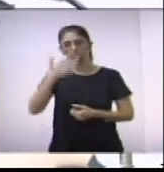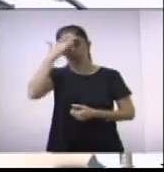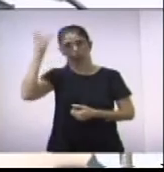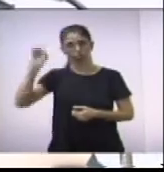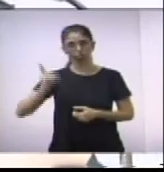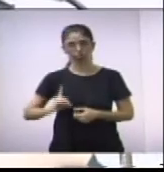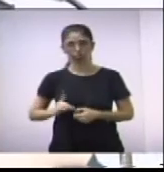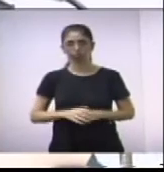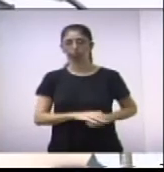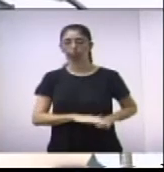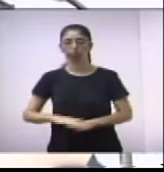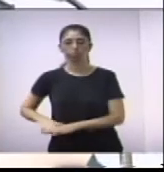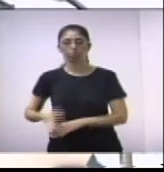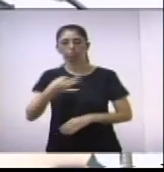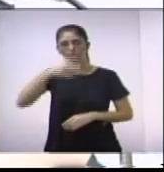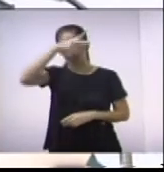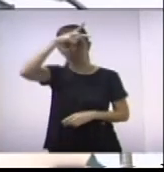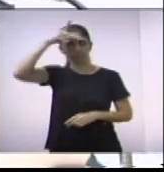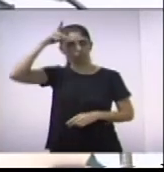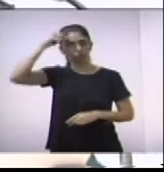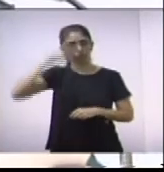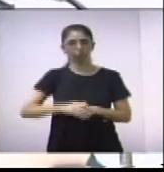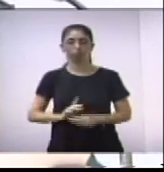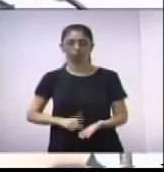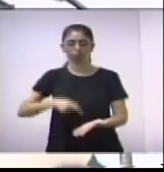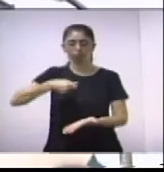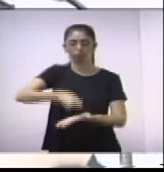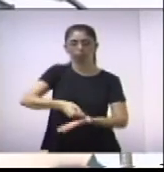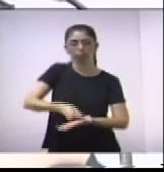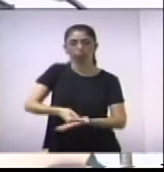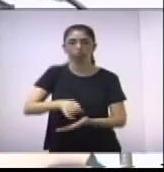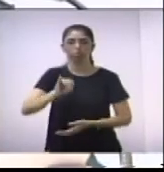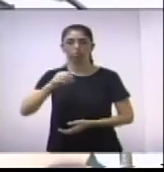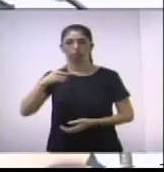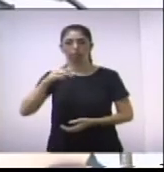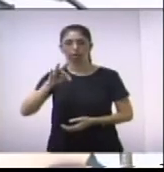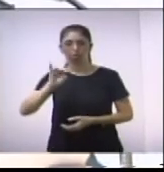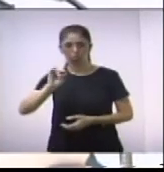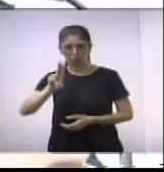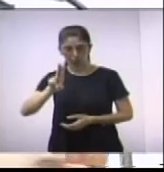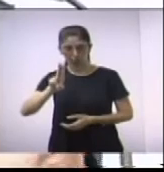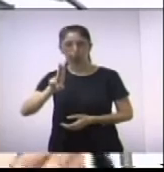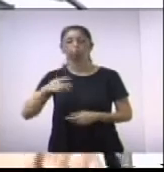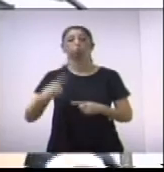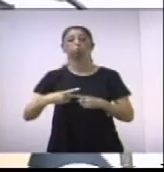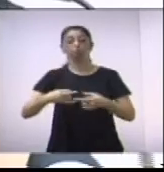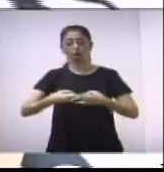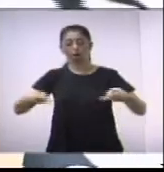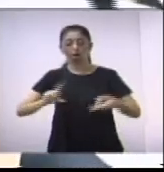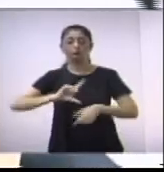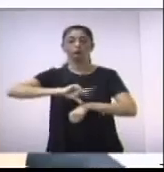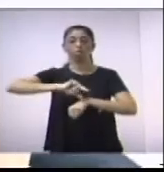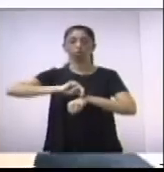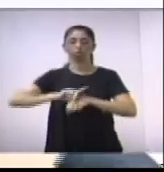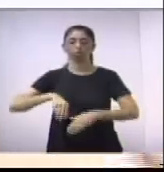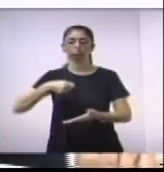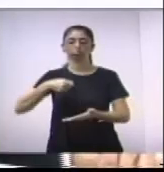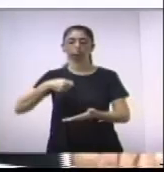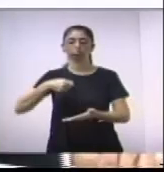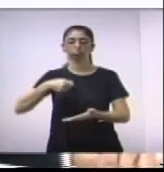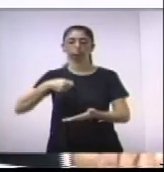que sugere ao Executivo a prorrogação do prazo para o pagamento do IPTU com desconto, devido ao atraso das entregas dos carnês.